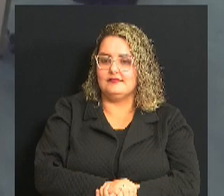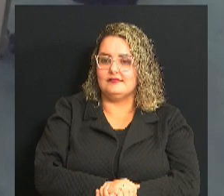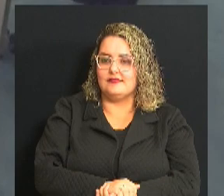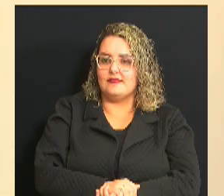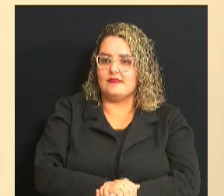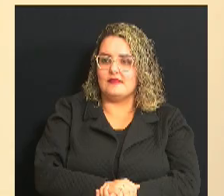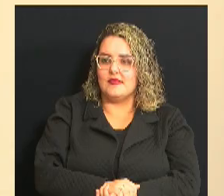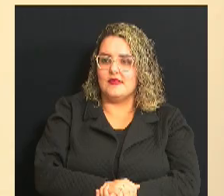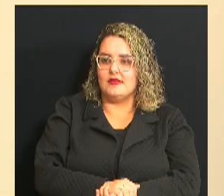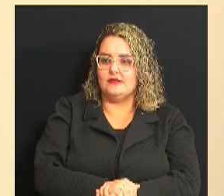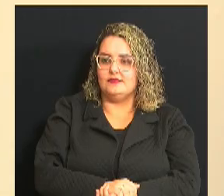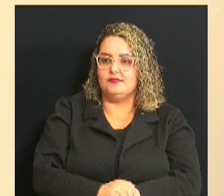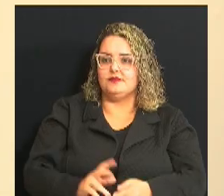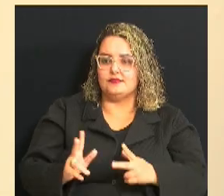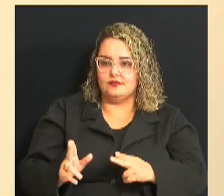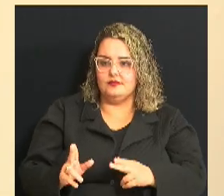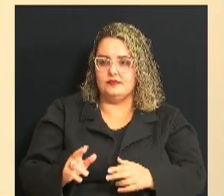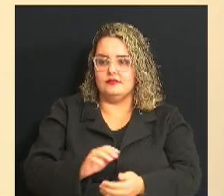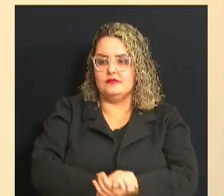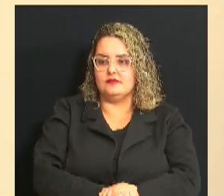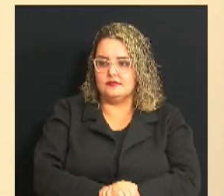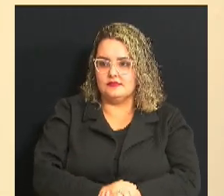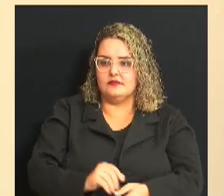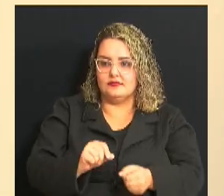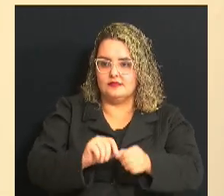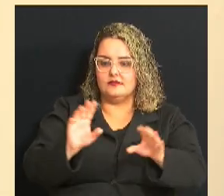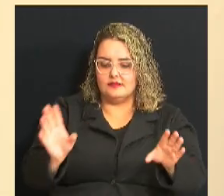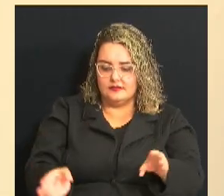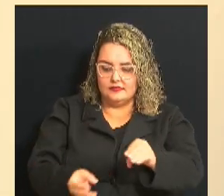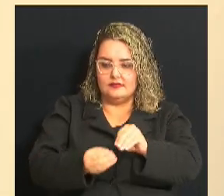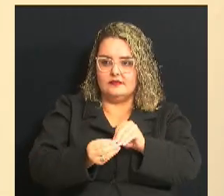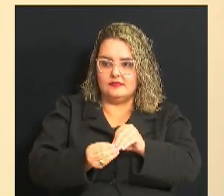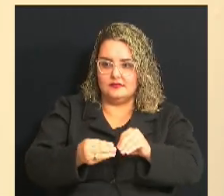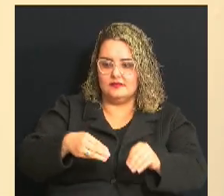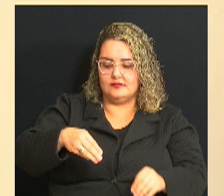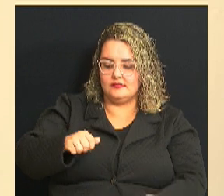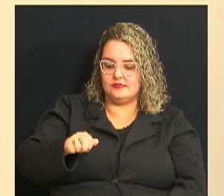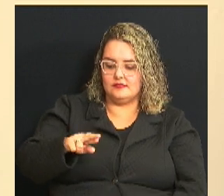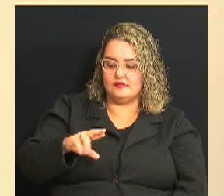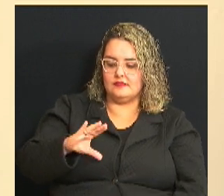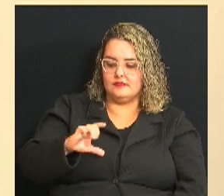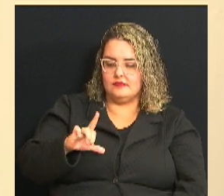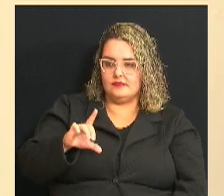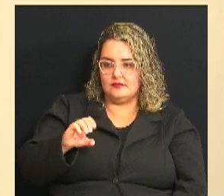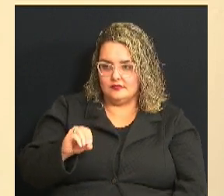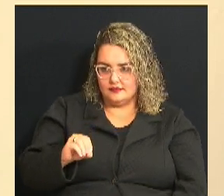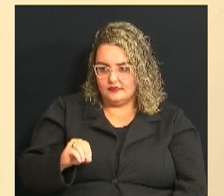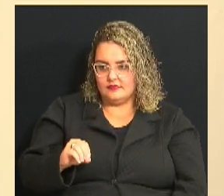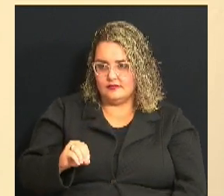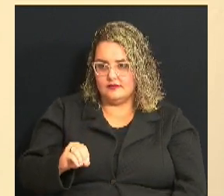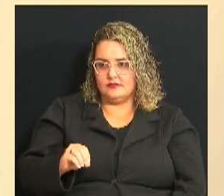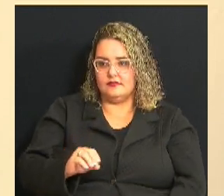Da mesma forma, agora eu vou fazer uma síntese aqui do Marcelo von Schneider.